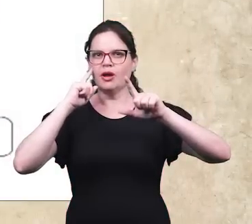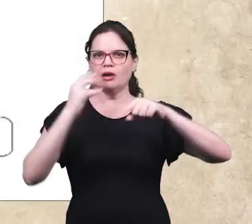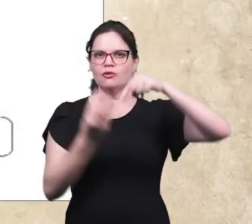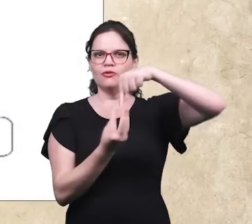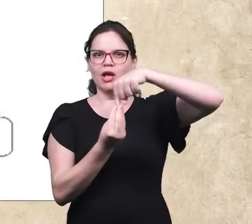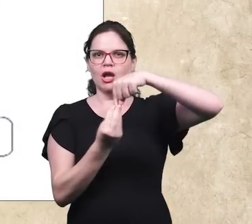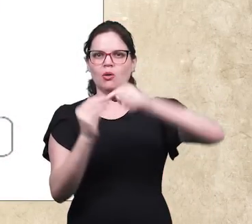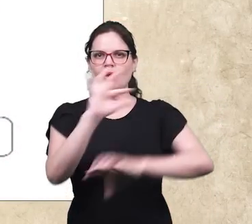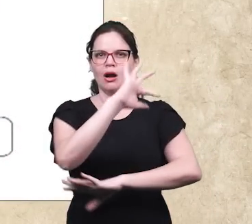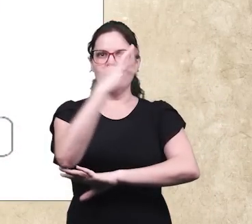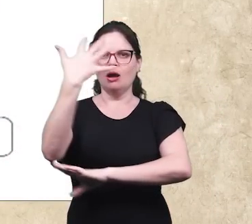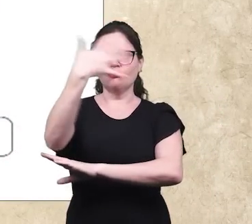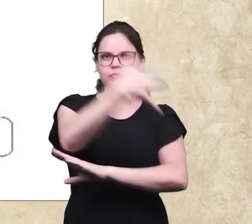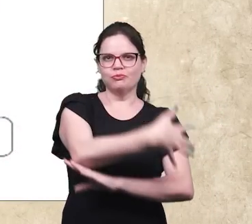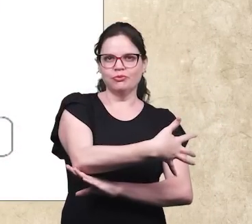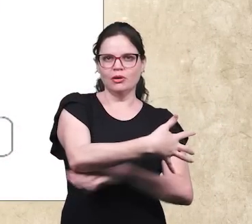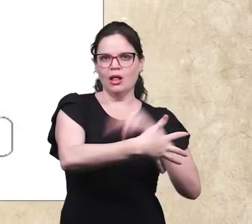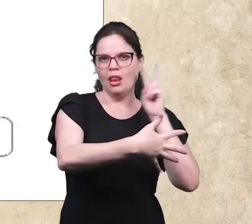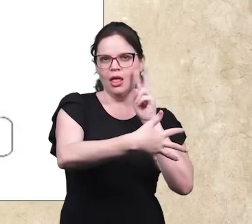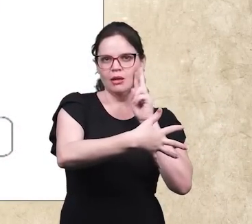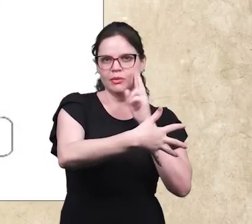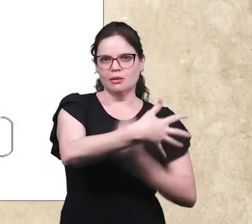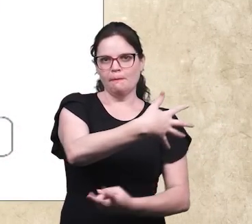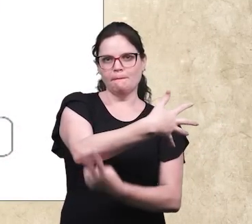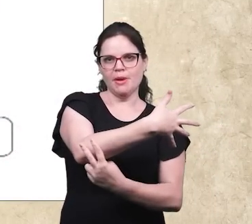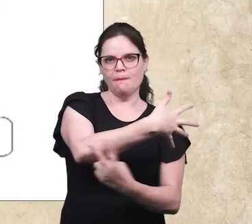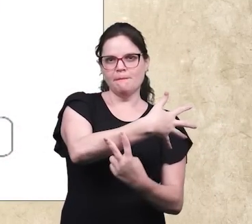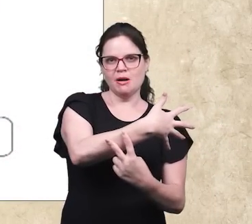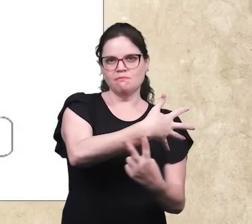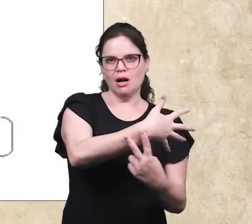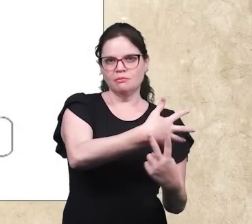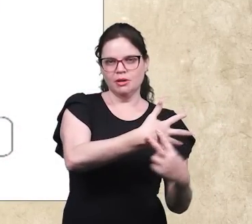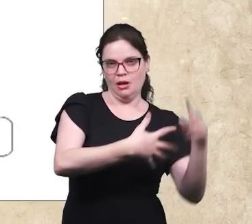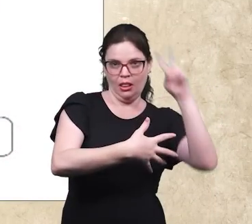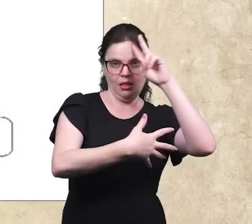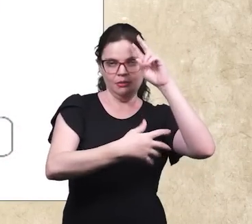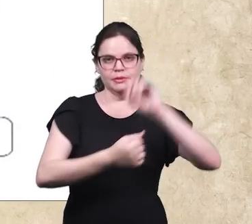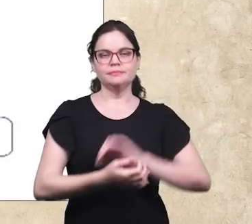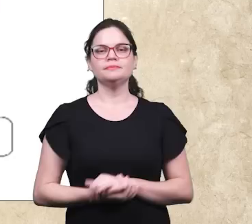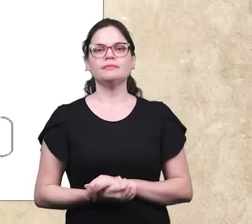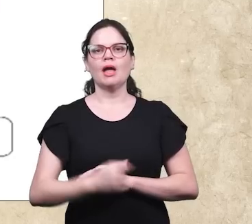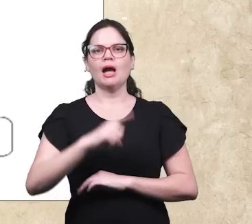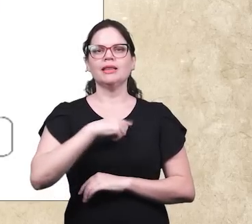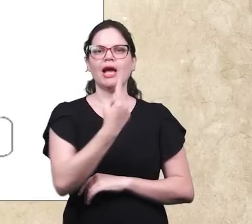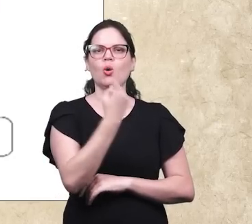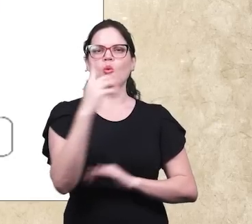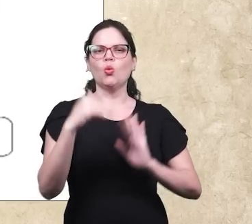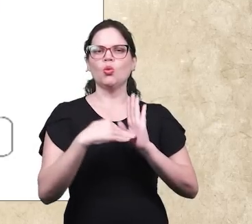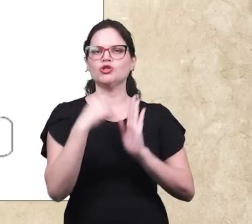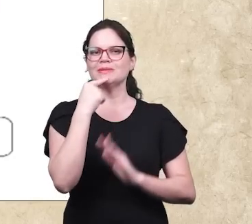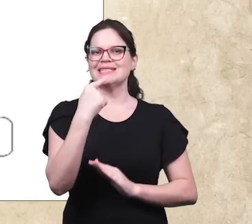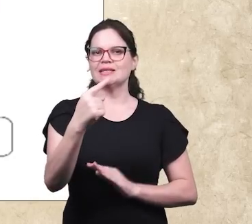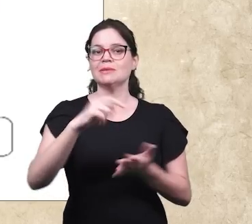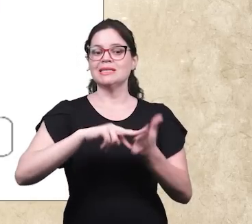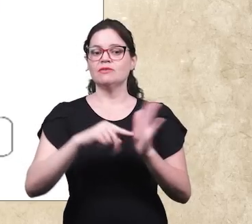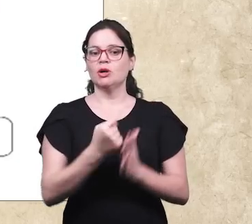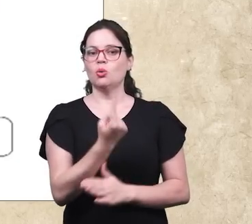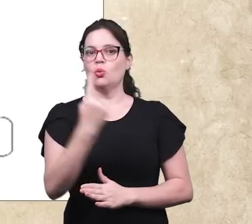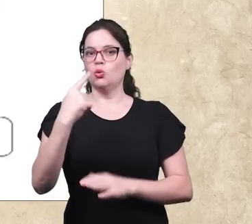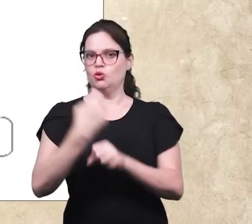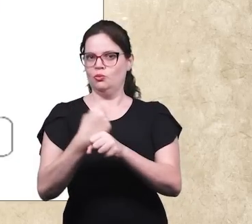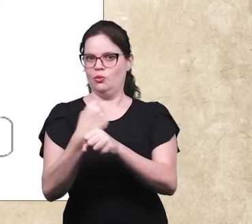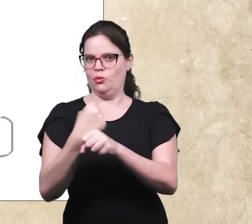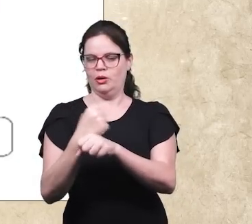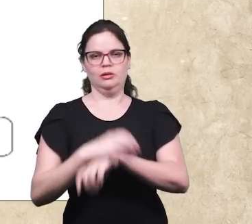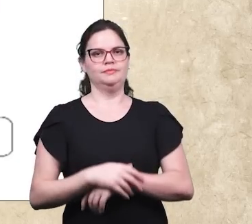mapa da figueira, nós vamos ver ali na última semana, quando Gabriel fala a Daniel. O